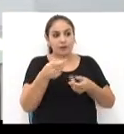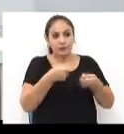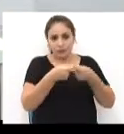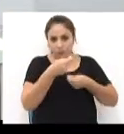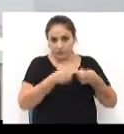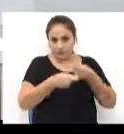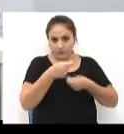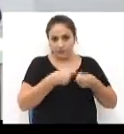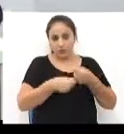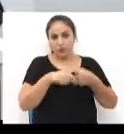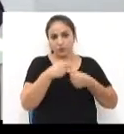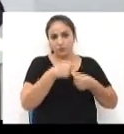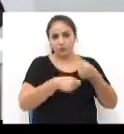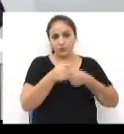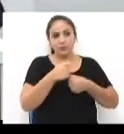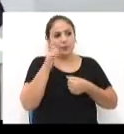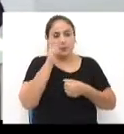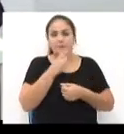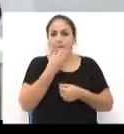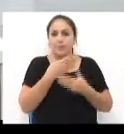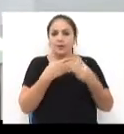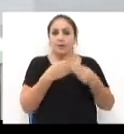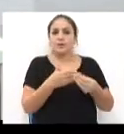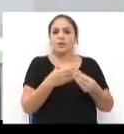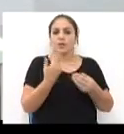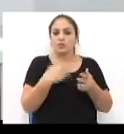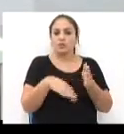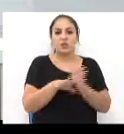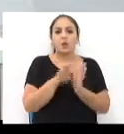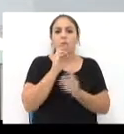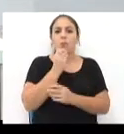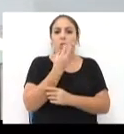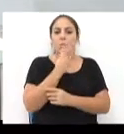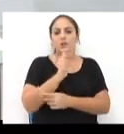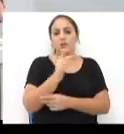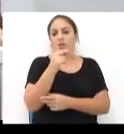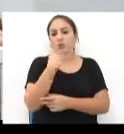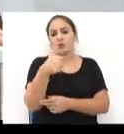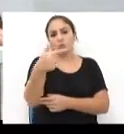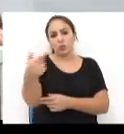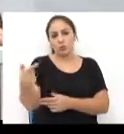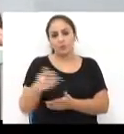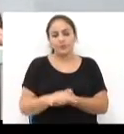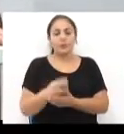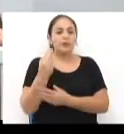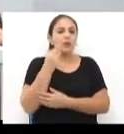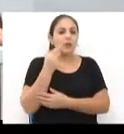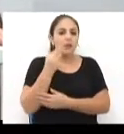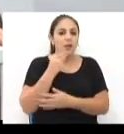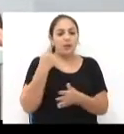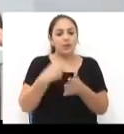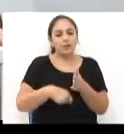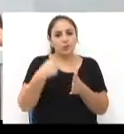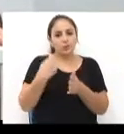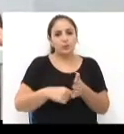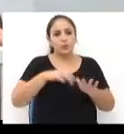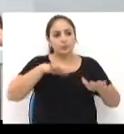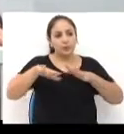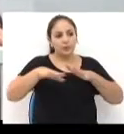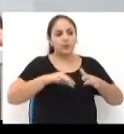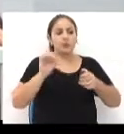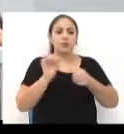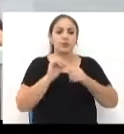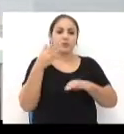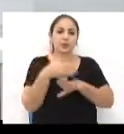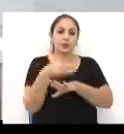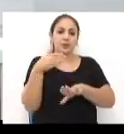bem conduzida e chegará a bom termo como as demais chegaram. É por óbvio que a luta e a mobilização